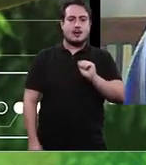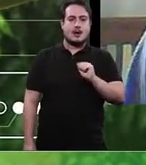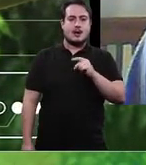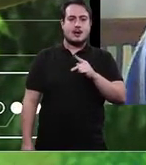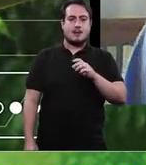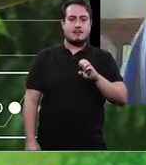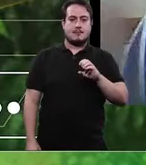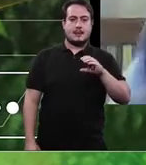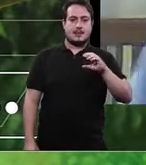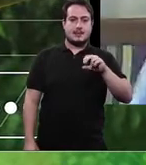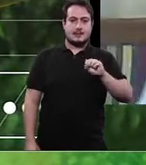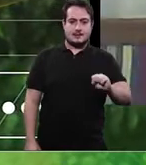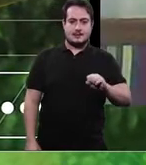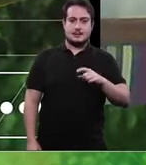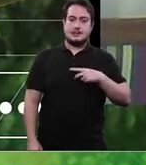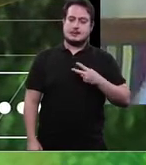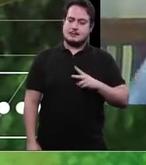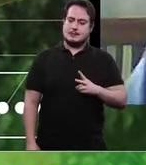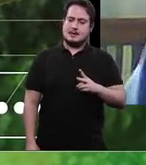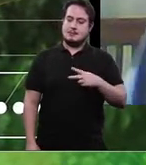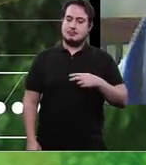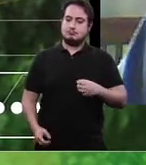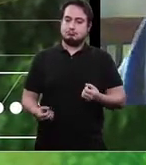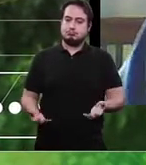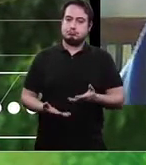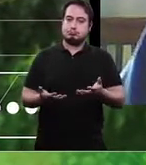sempre frutíferas